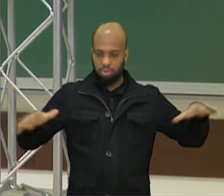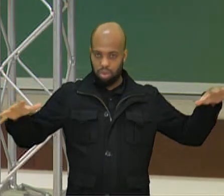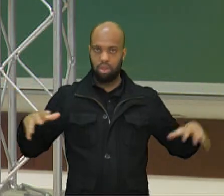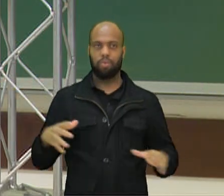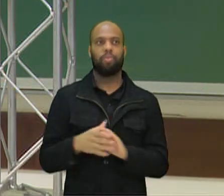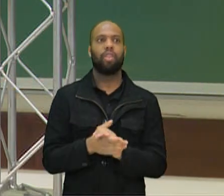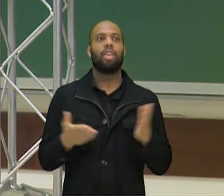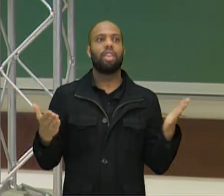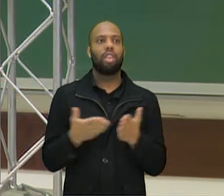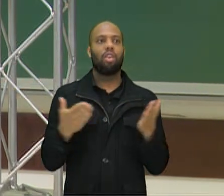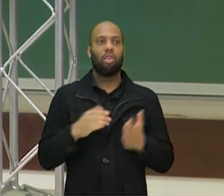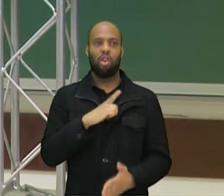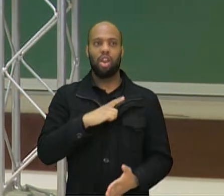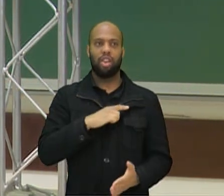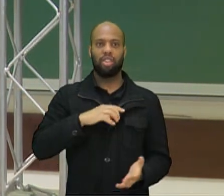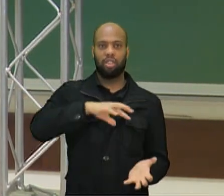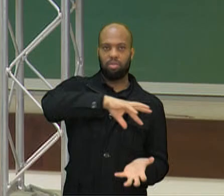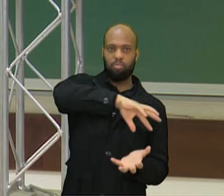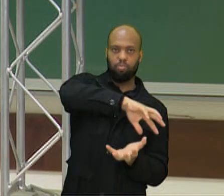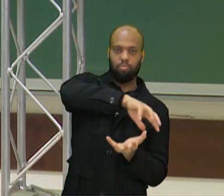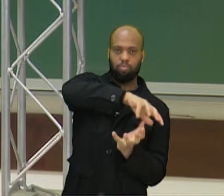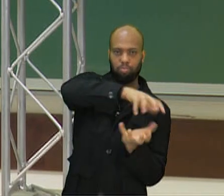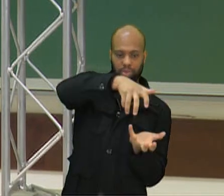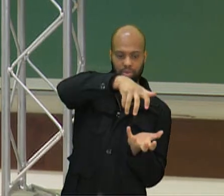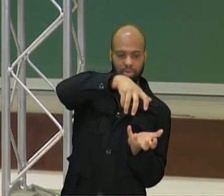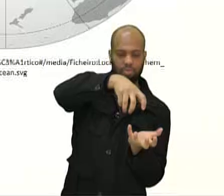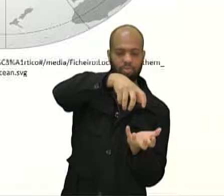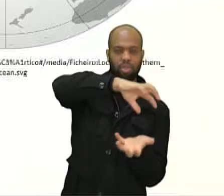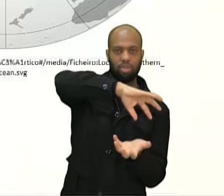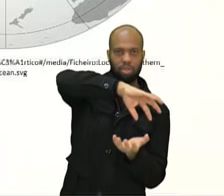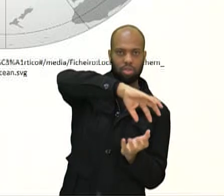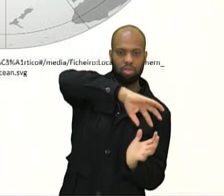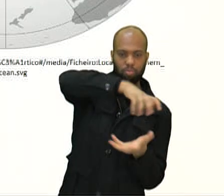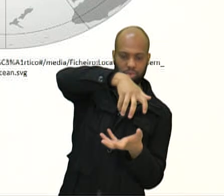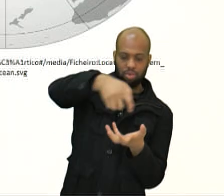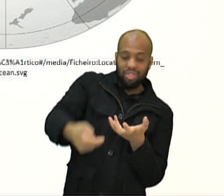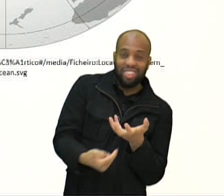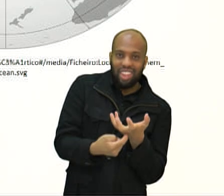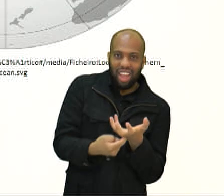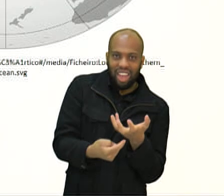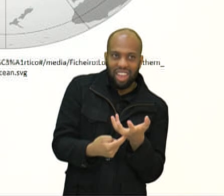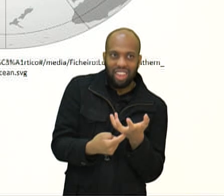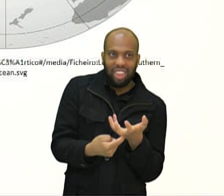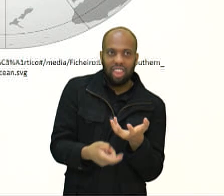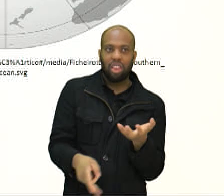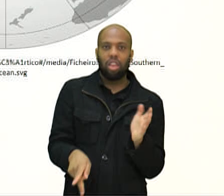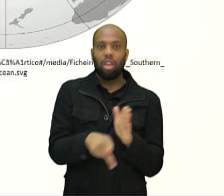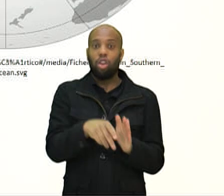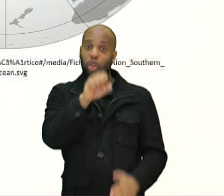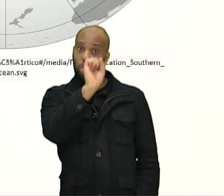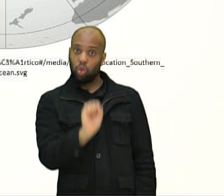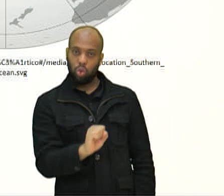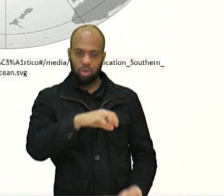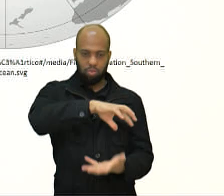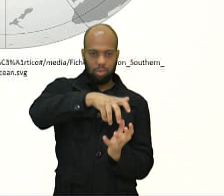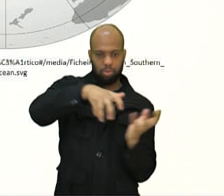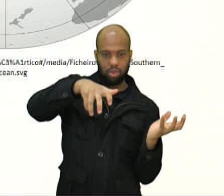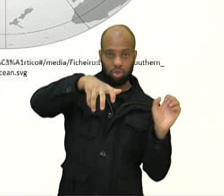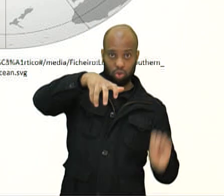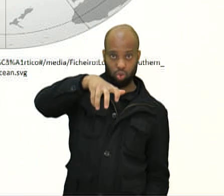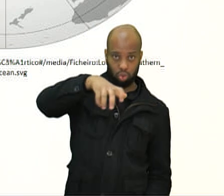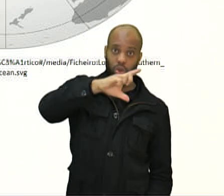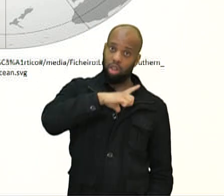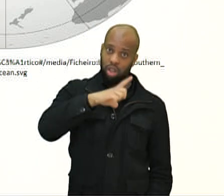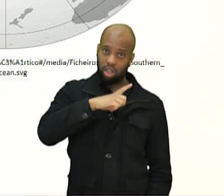Oceano Glacial Antártico, que você pode ver aqui na tela, ele está no polo sul do nosso planeta e